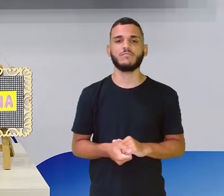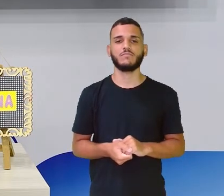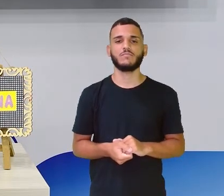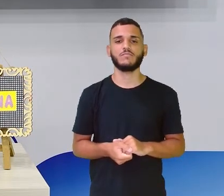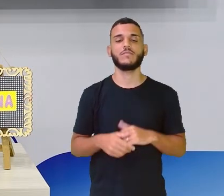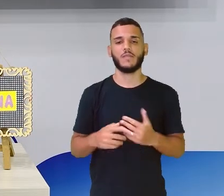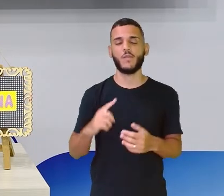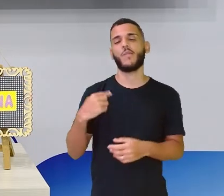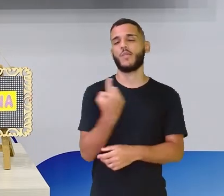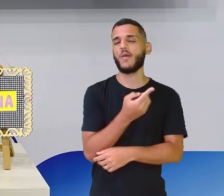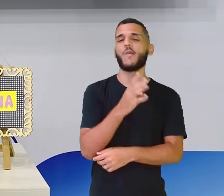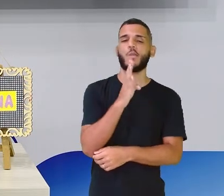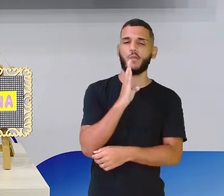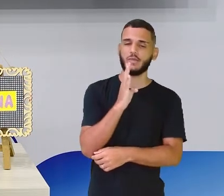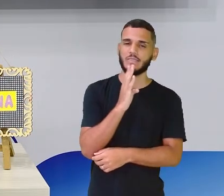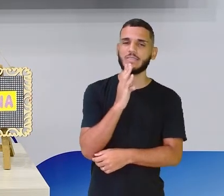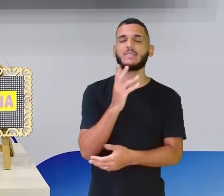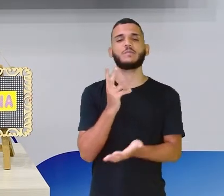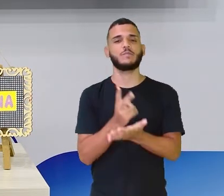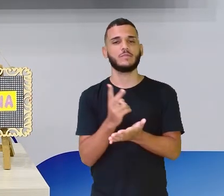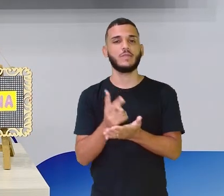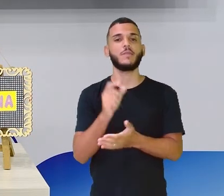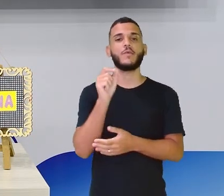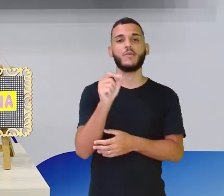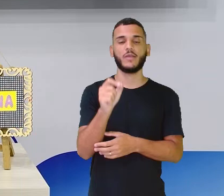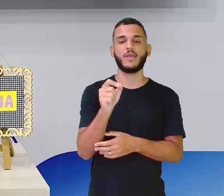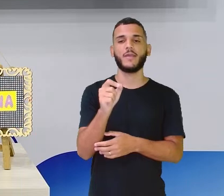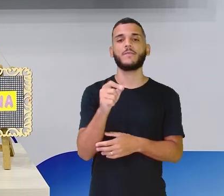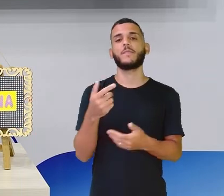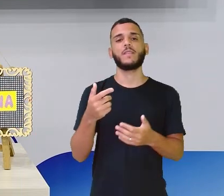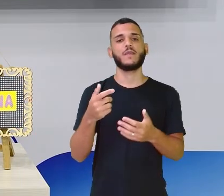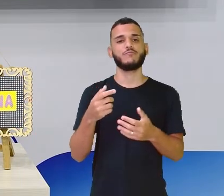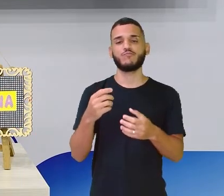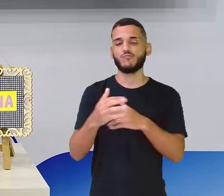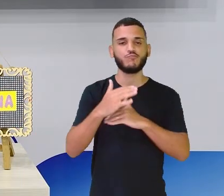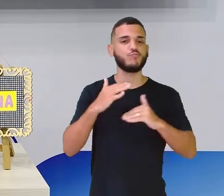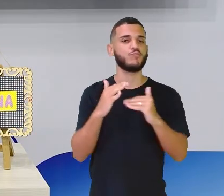porque a gente vai conhecendo mais o trabalho desses autores, tá?